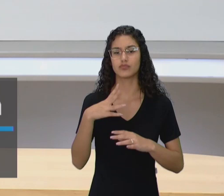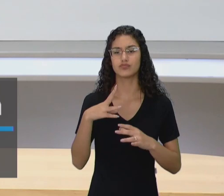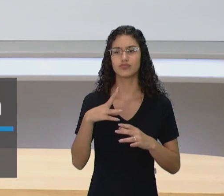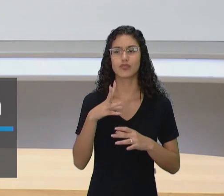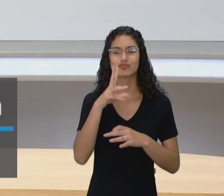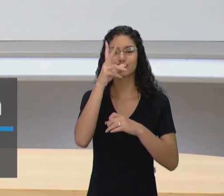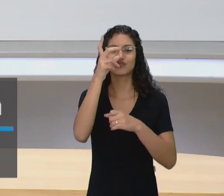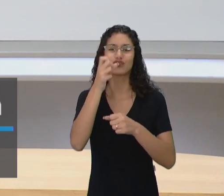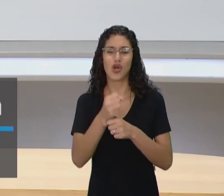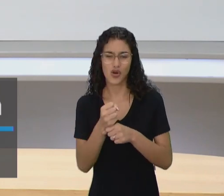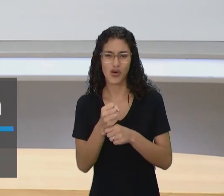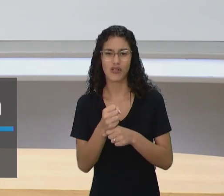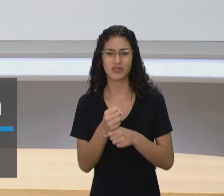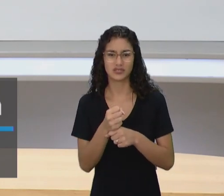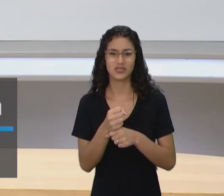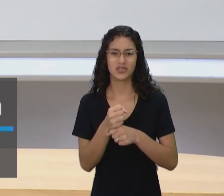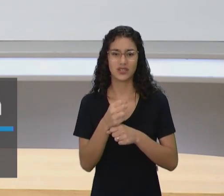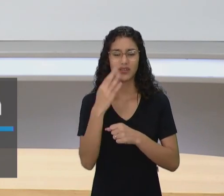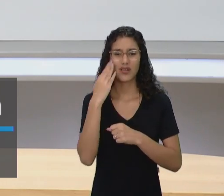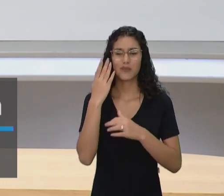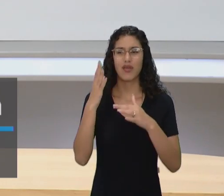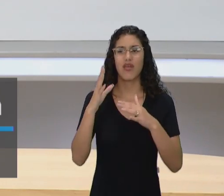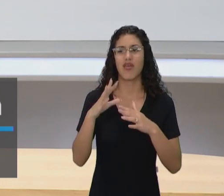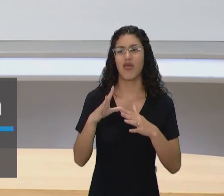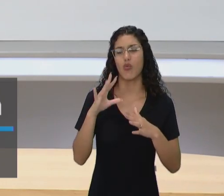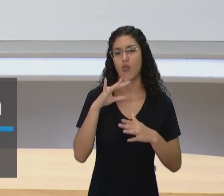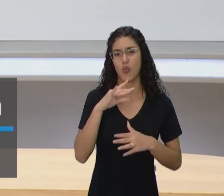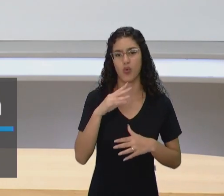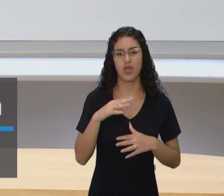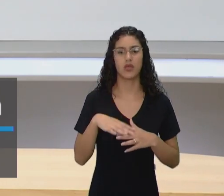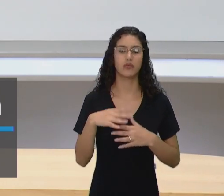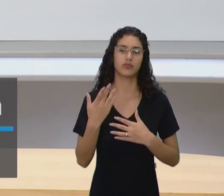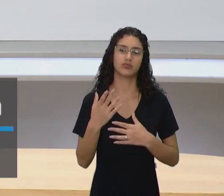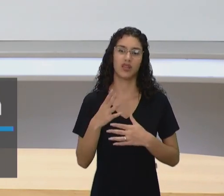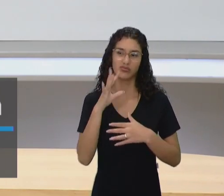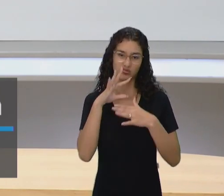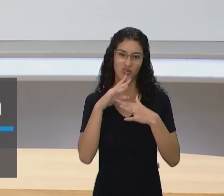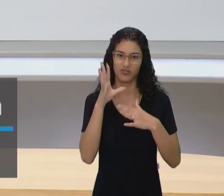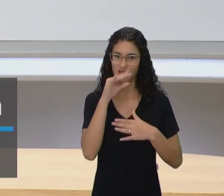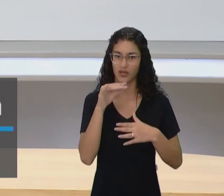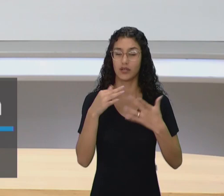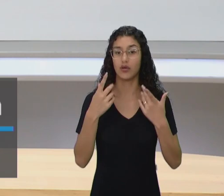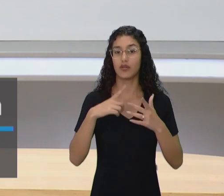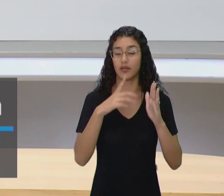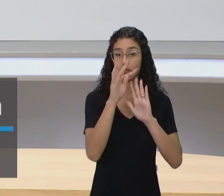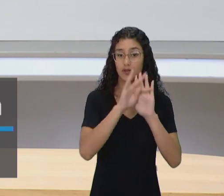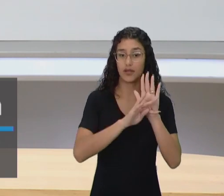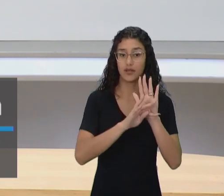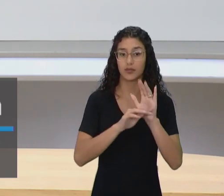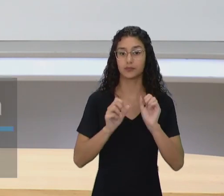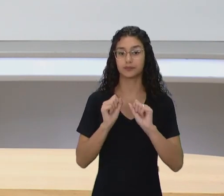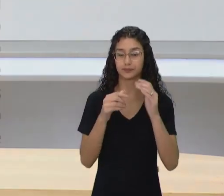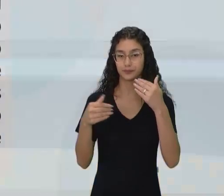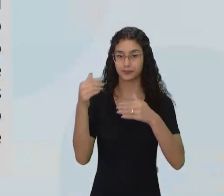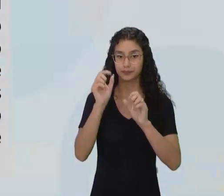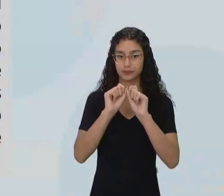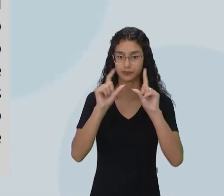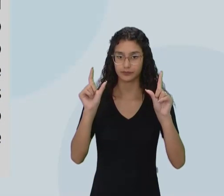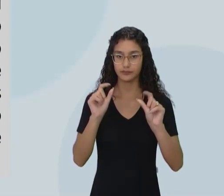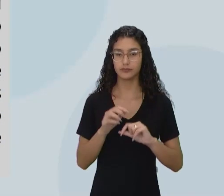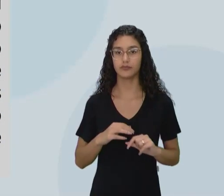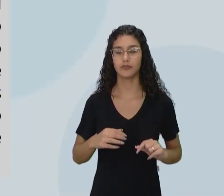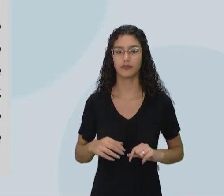mais pesada, que seja talvez alguma coisa mais desagradável. Então você vê que no texto ele fala, pode pôr na tela só para eu destacar para